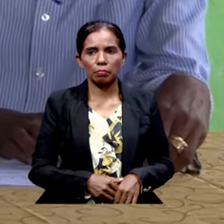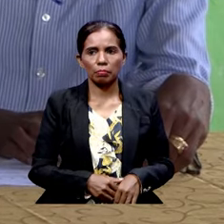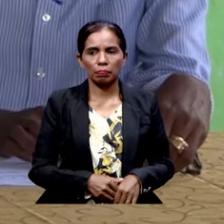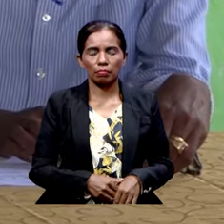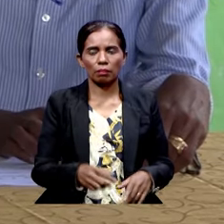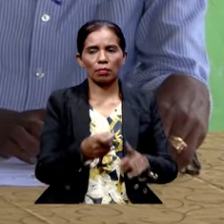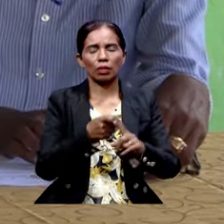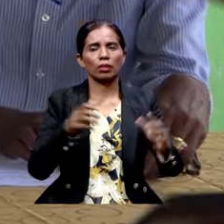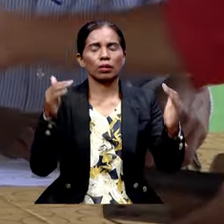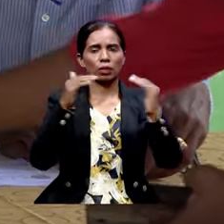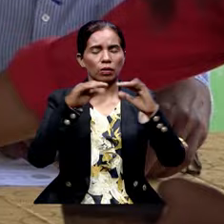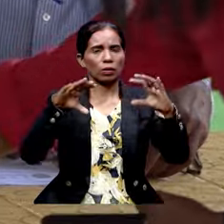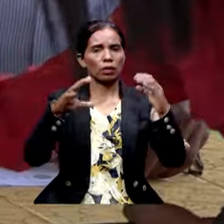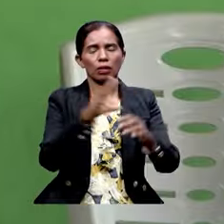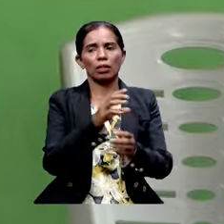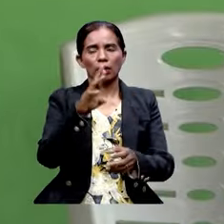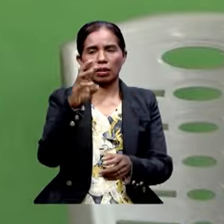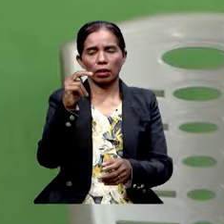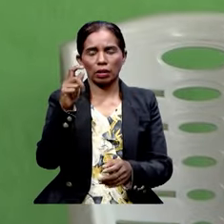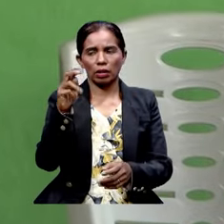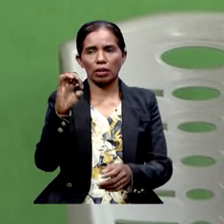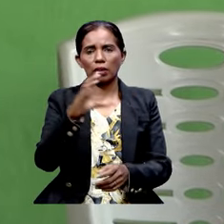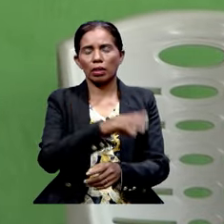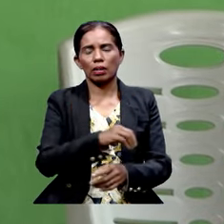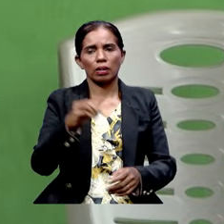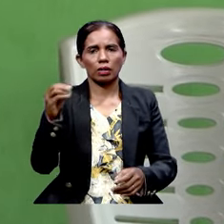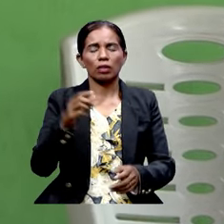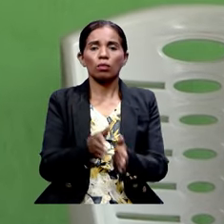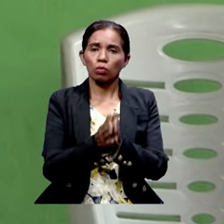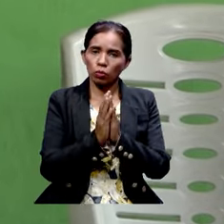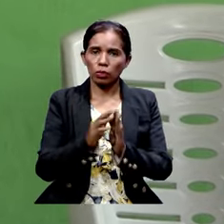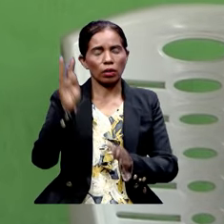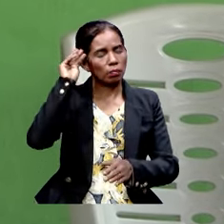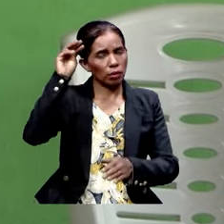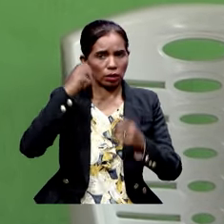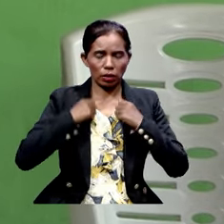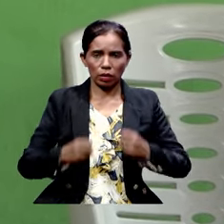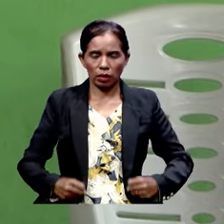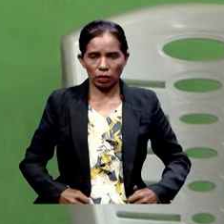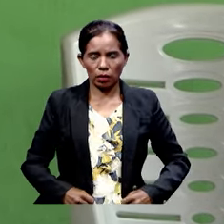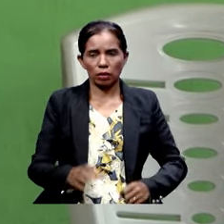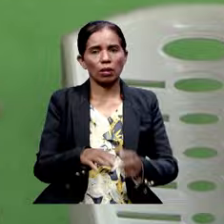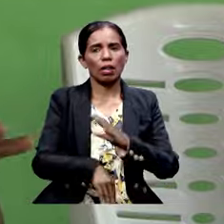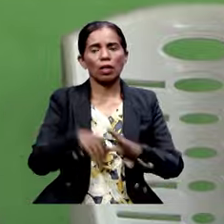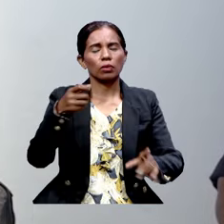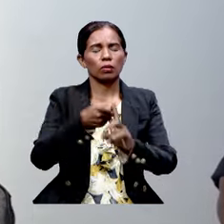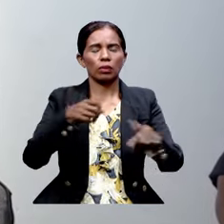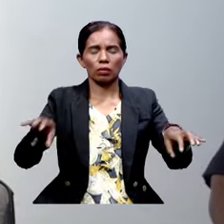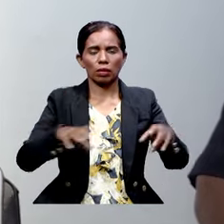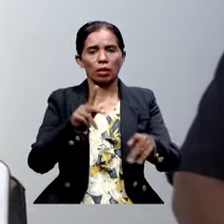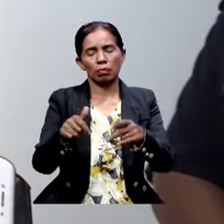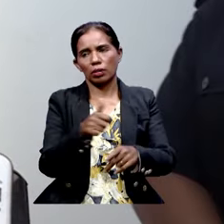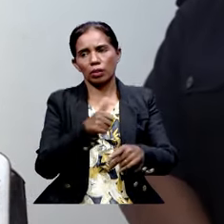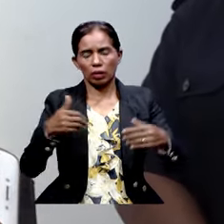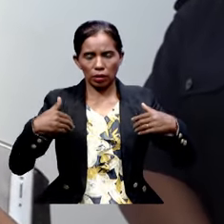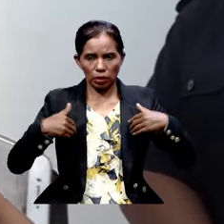Li husi conferência imprensa nebe Renetil Halao e a Palapasu, husu ministra Saudi, ato resigna ang nune e maseluk nebe